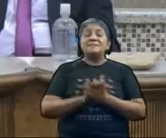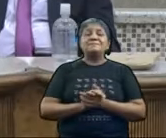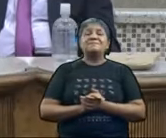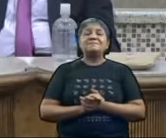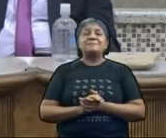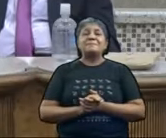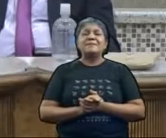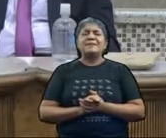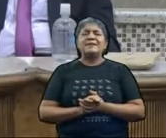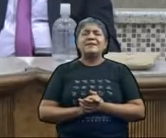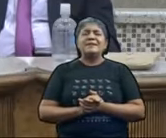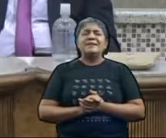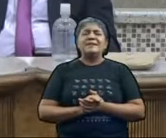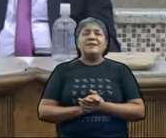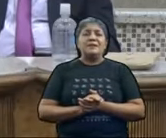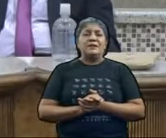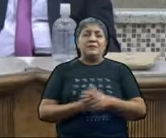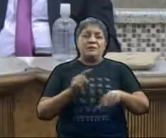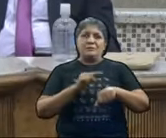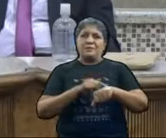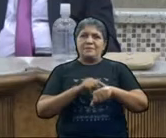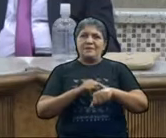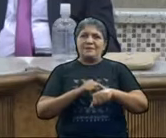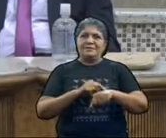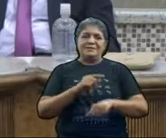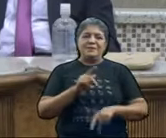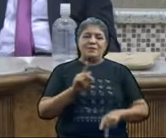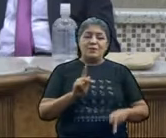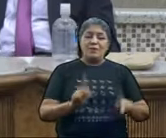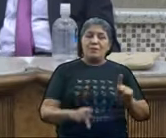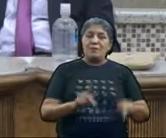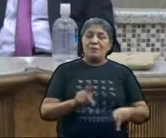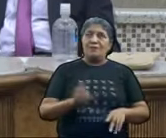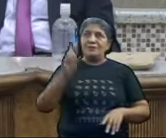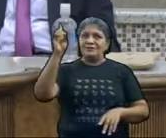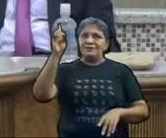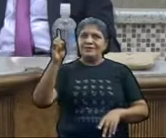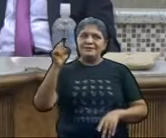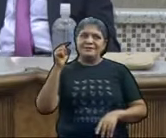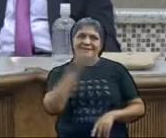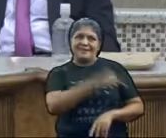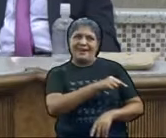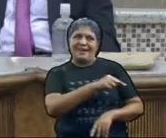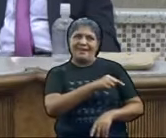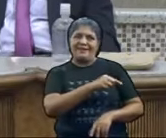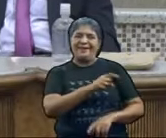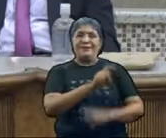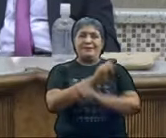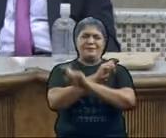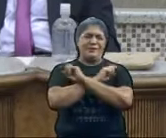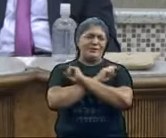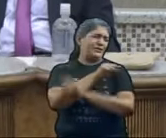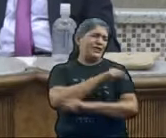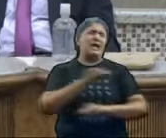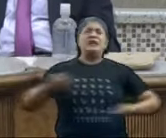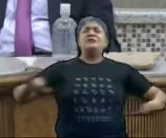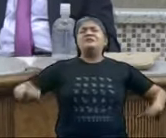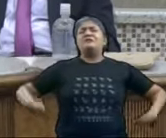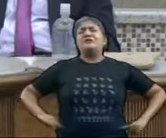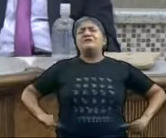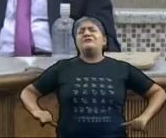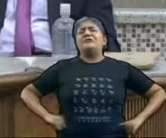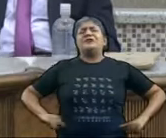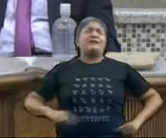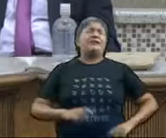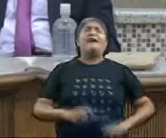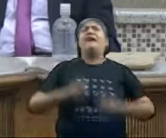quando o povo de Deus estava no Egito, e que Deus apareceu para Moisés lá no capítulo 2 de Êxodo. Deus falou assim: eu conheço a